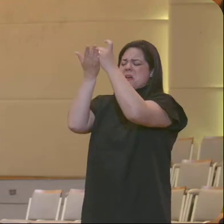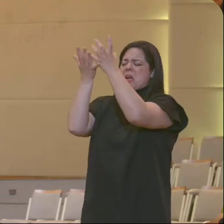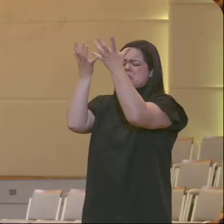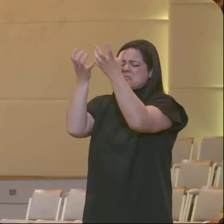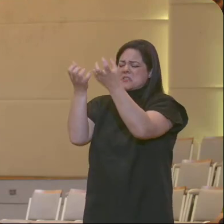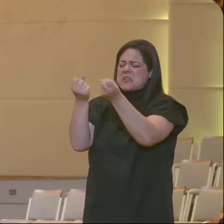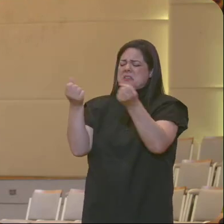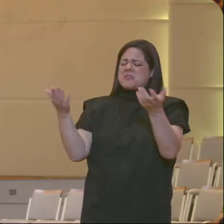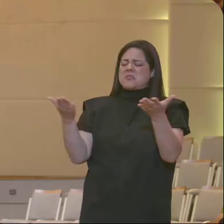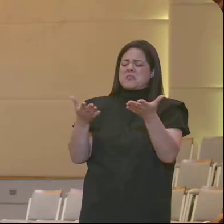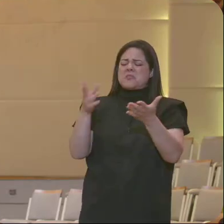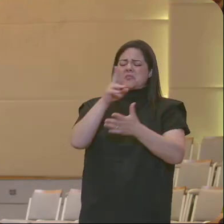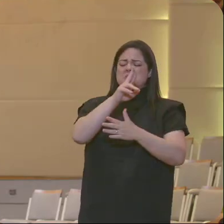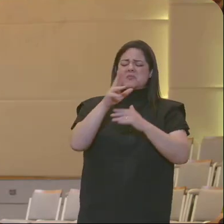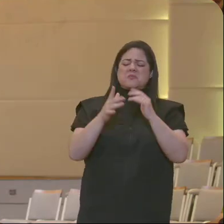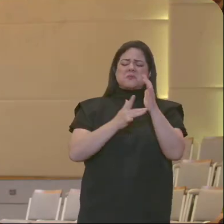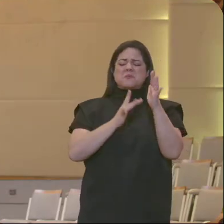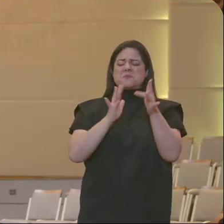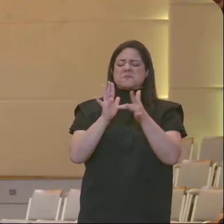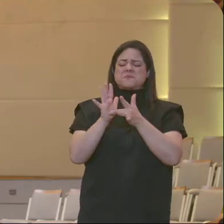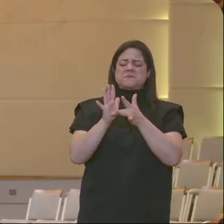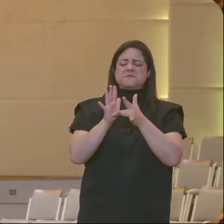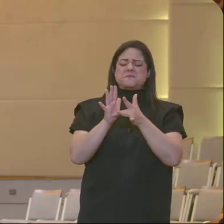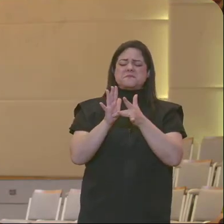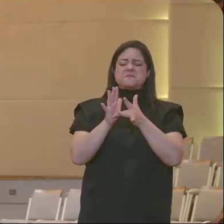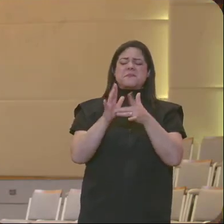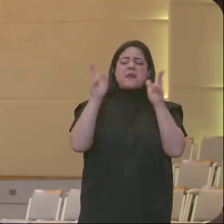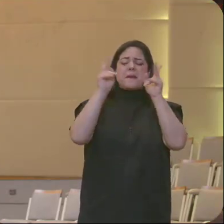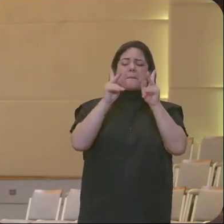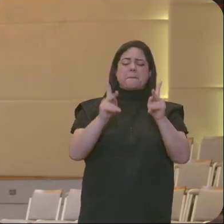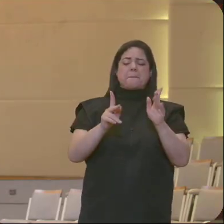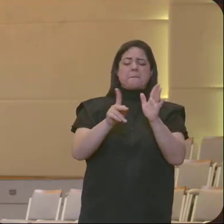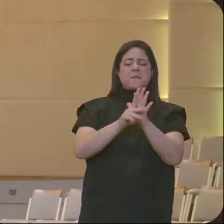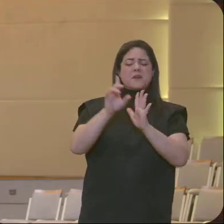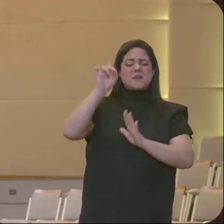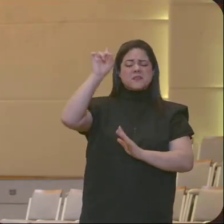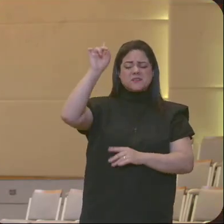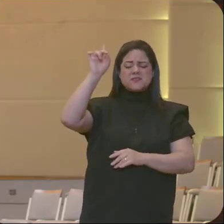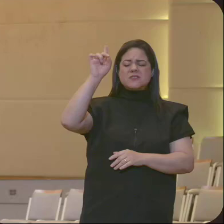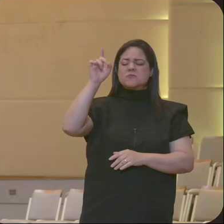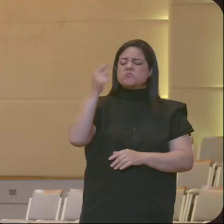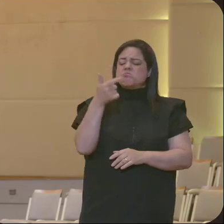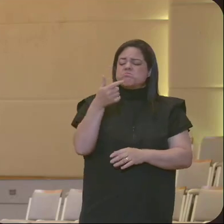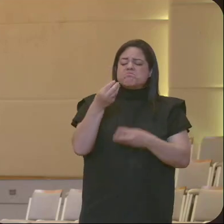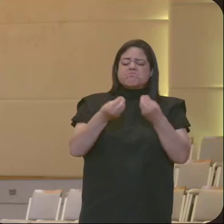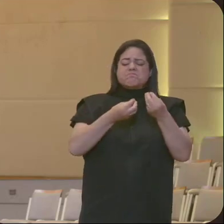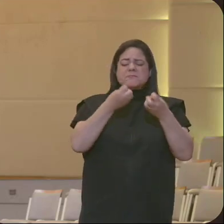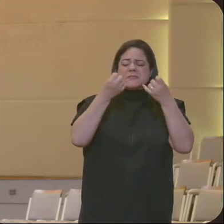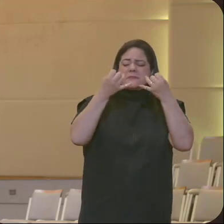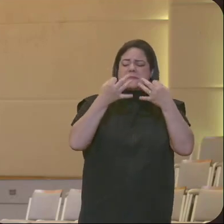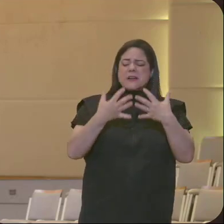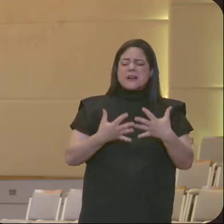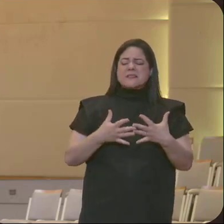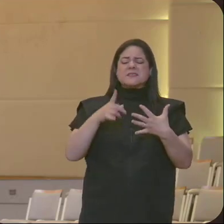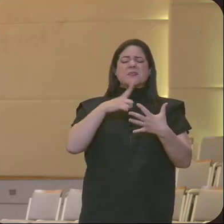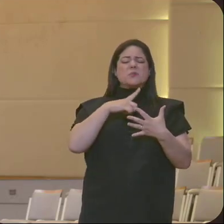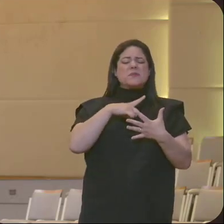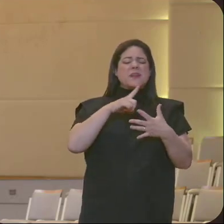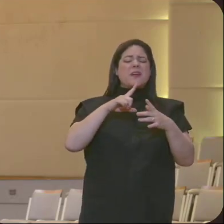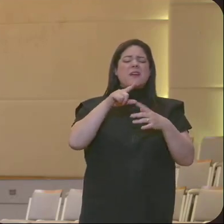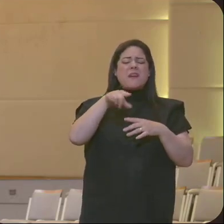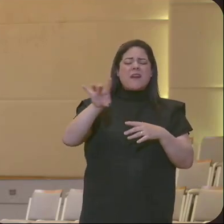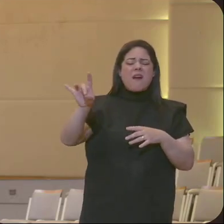Pai, em nome de Jesus. E que a paz de Deus, que excede todo entendimento, seja derramada, Pai,